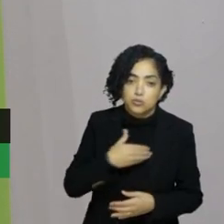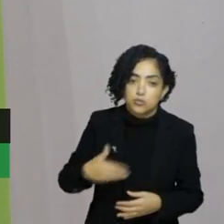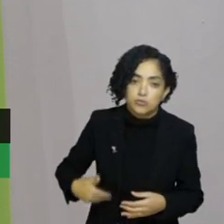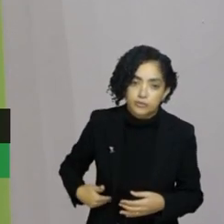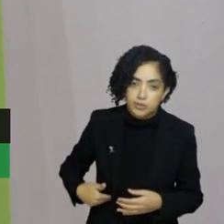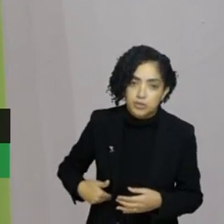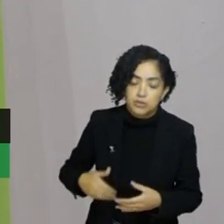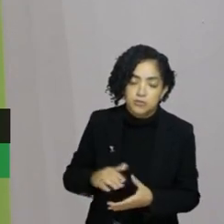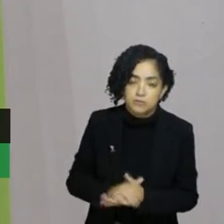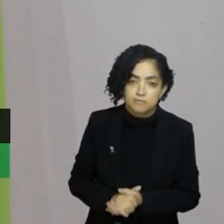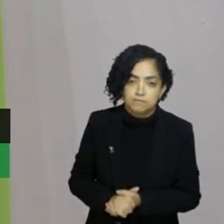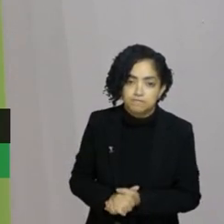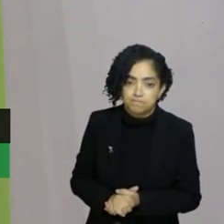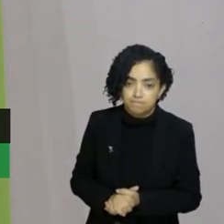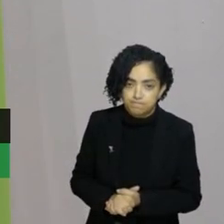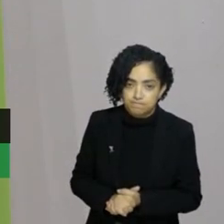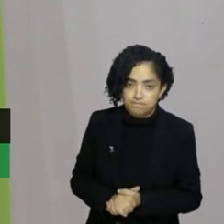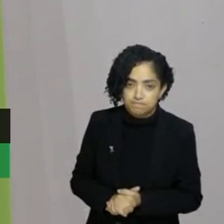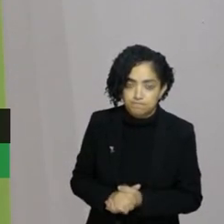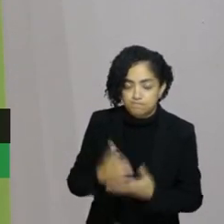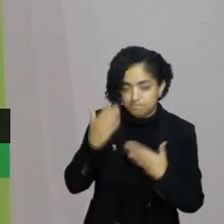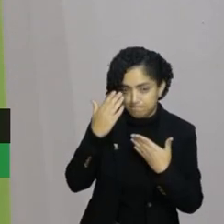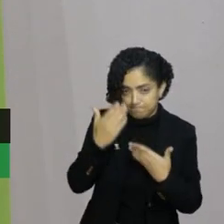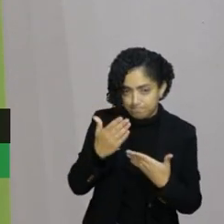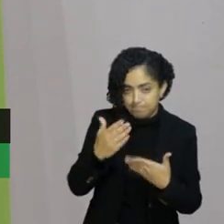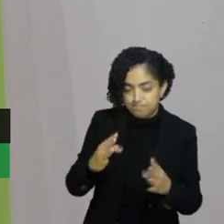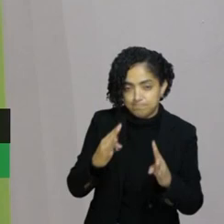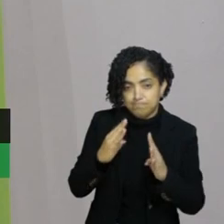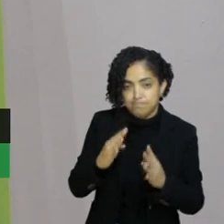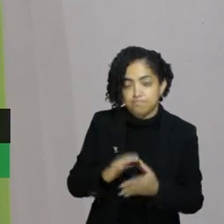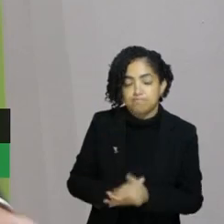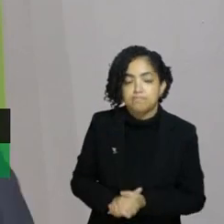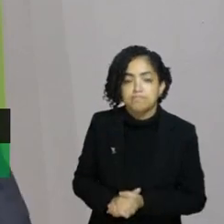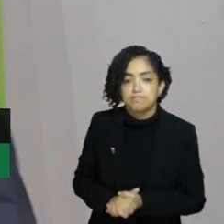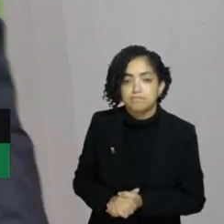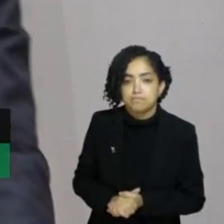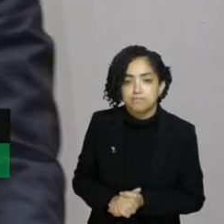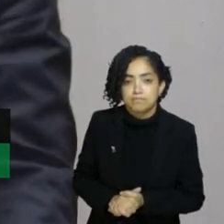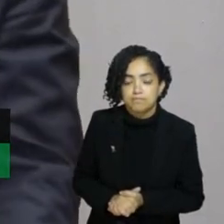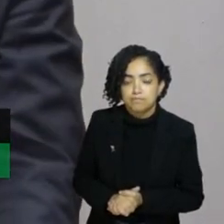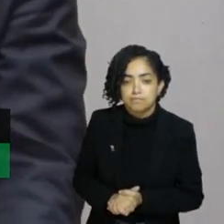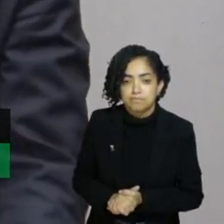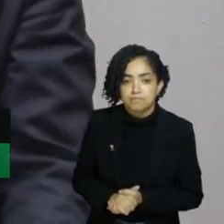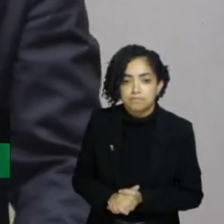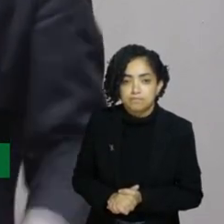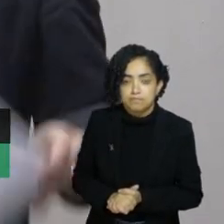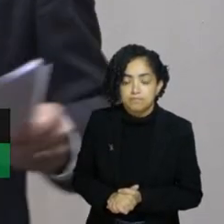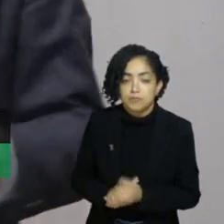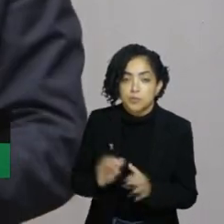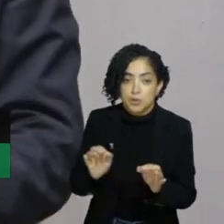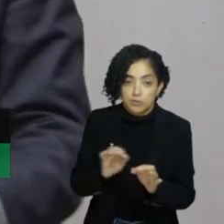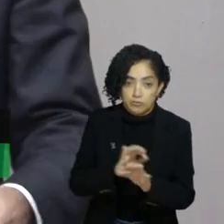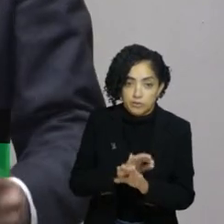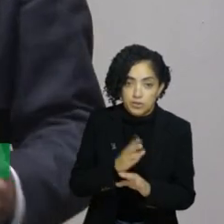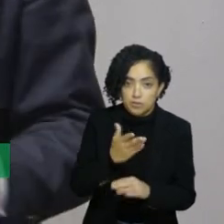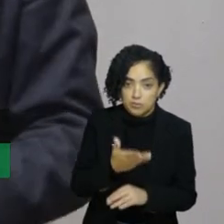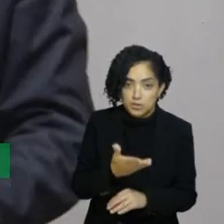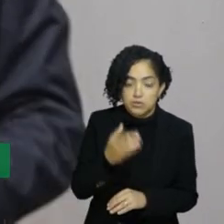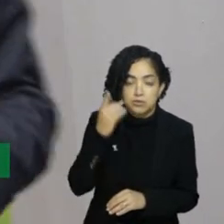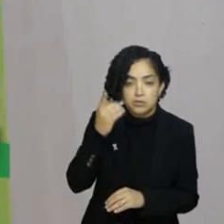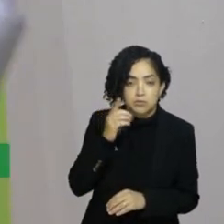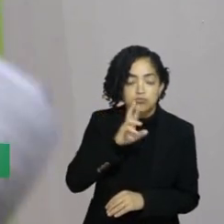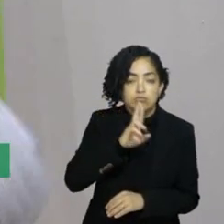minha manifestação, senhor presidente. Obrigado pela atenção de todos que nos acompanham. Feita a manifestação,